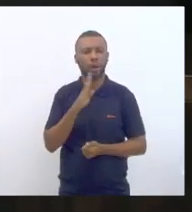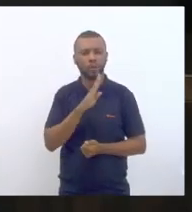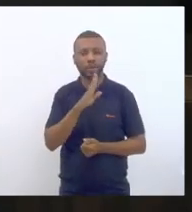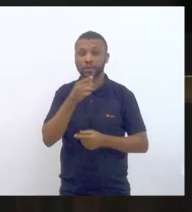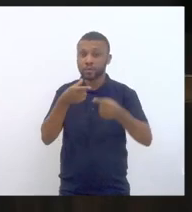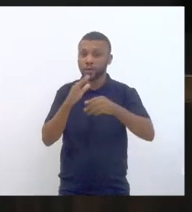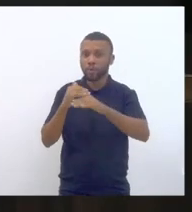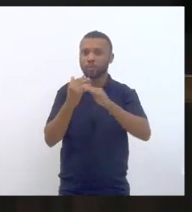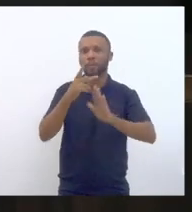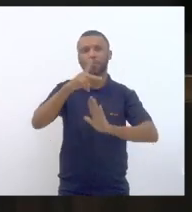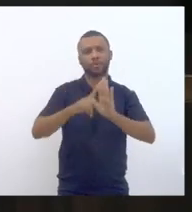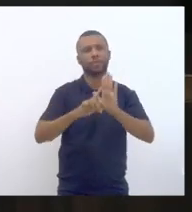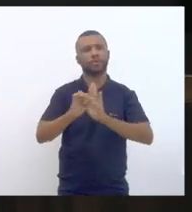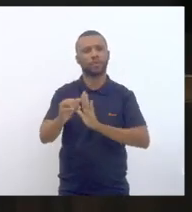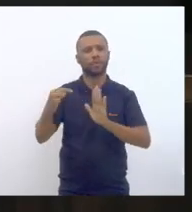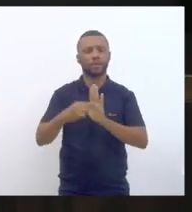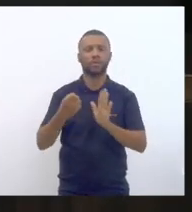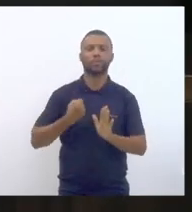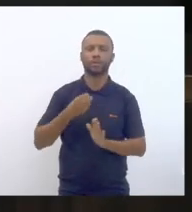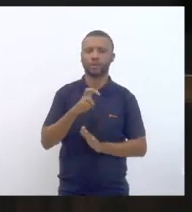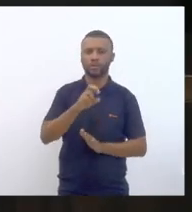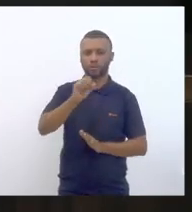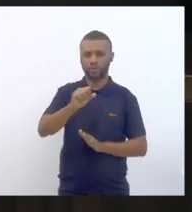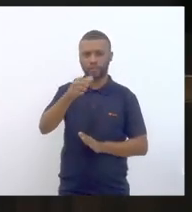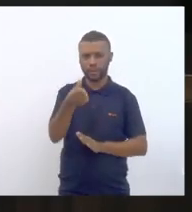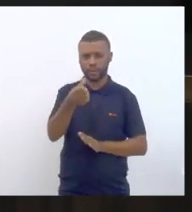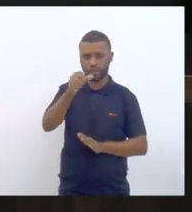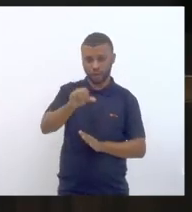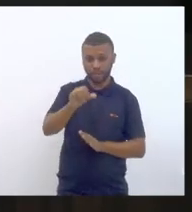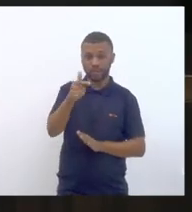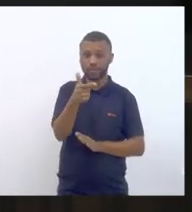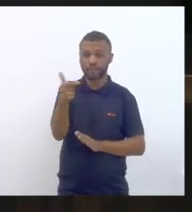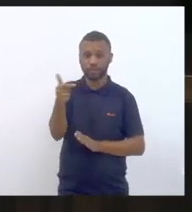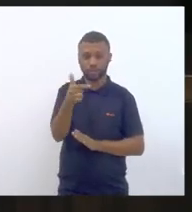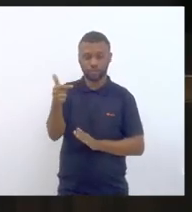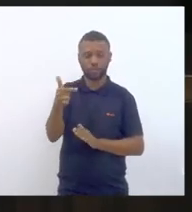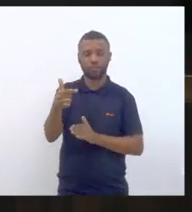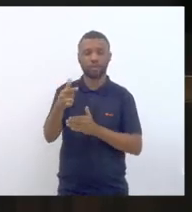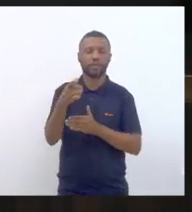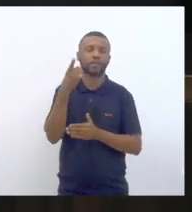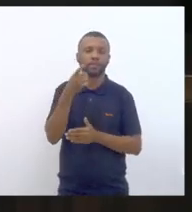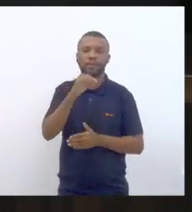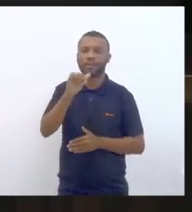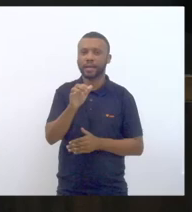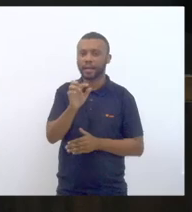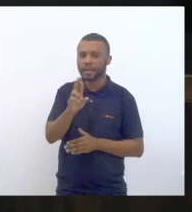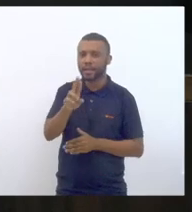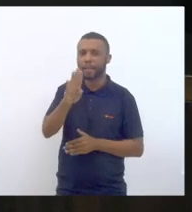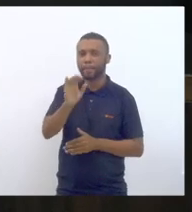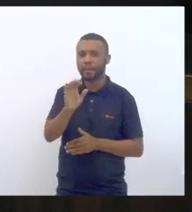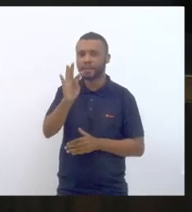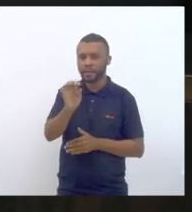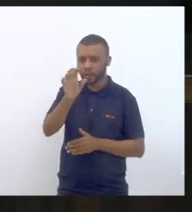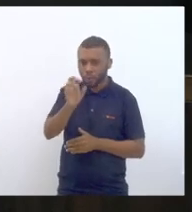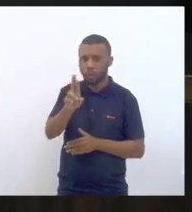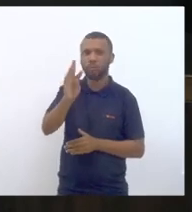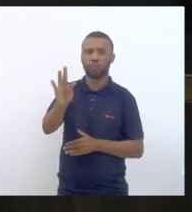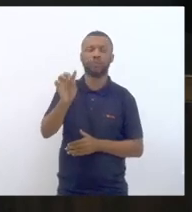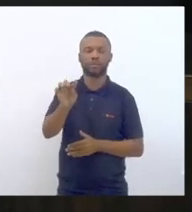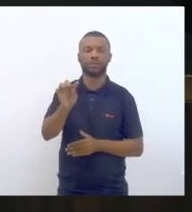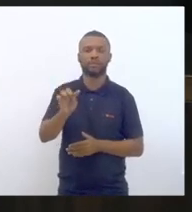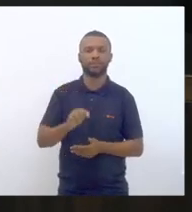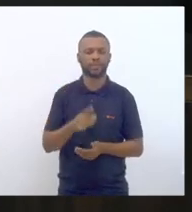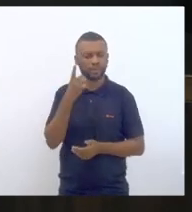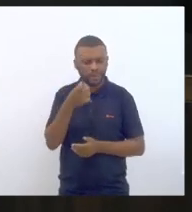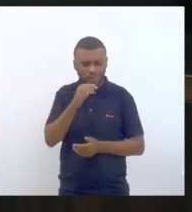discussão única, projeto de lei 5869 de 22, de autoria do deputado Jair Bittencourt, que altera... Deputado Jair, já